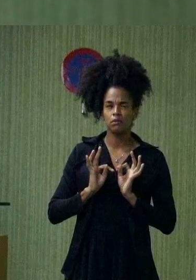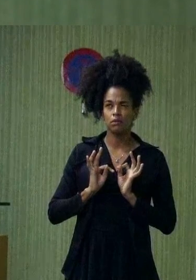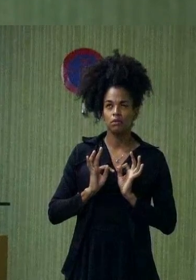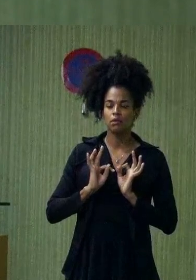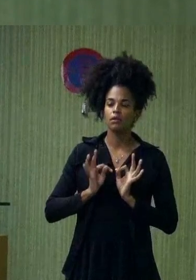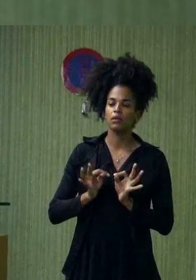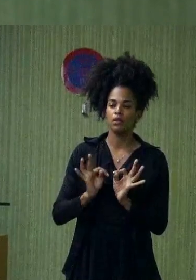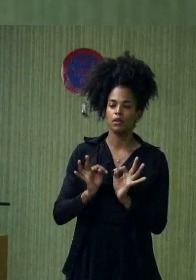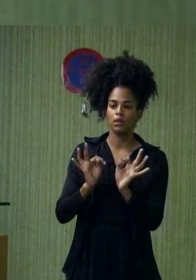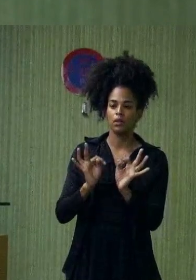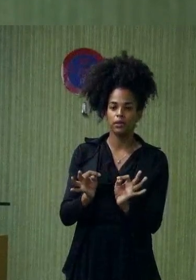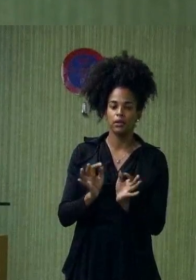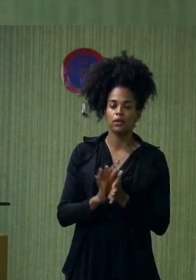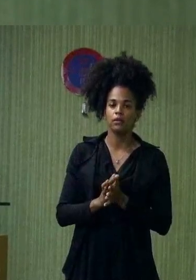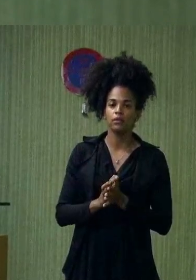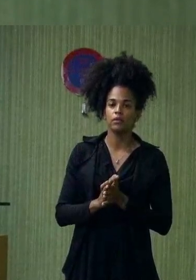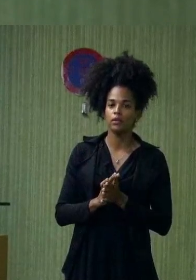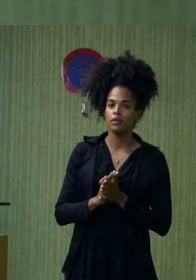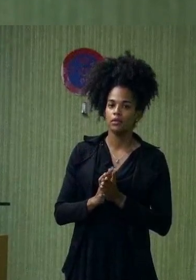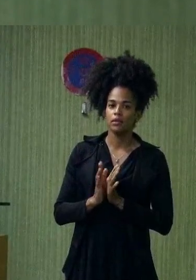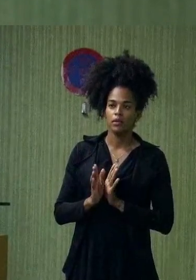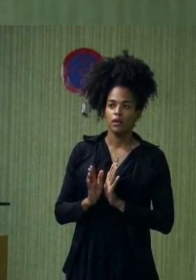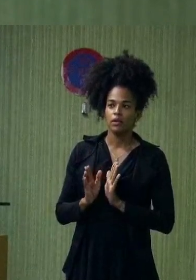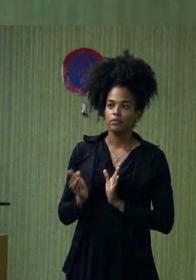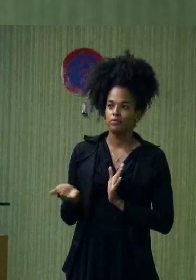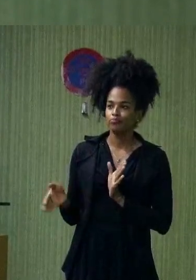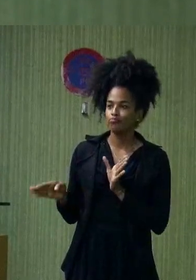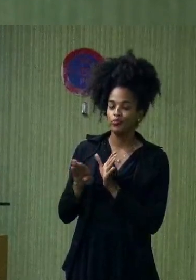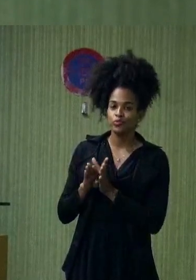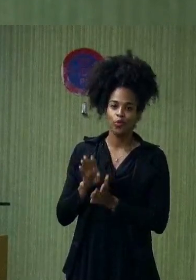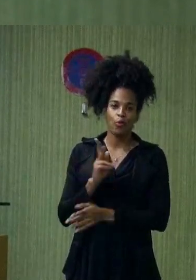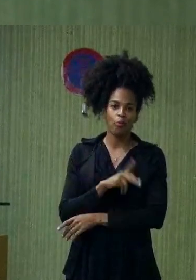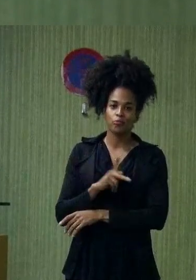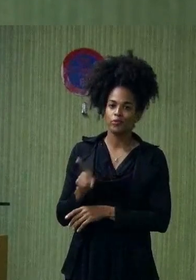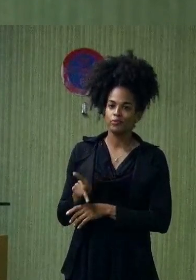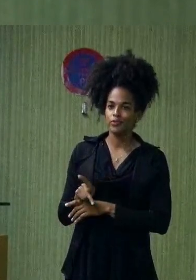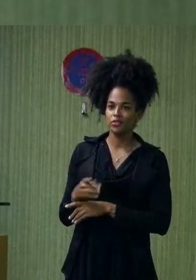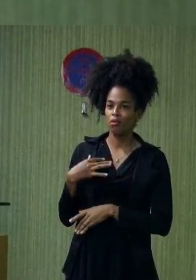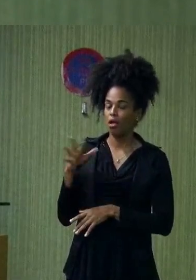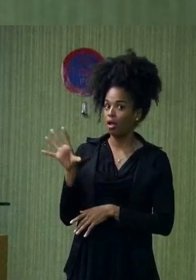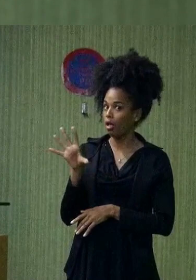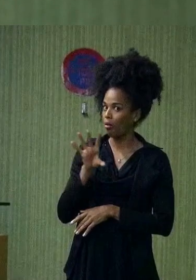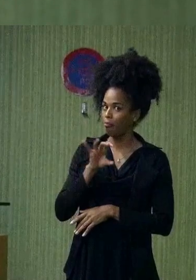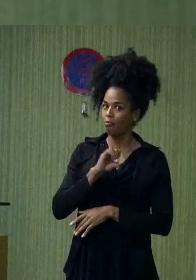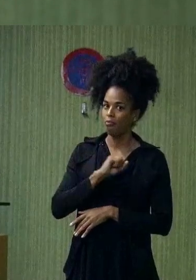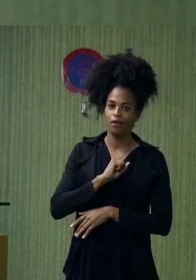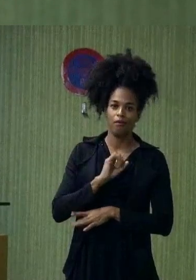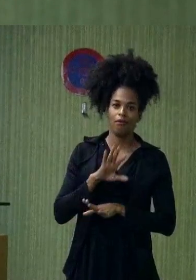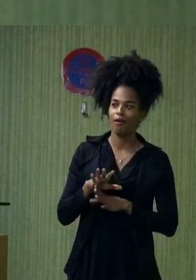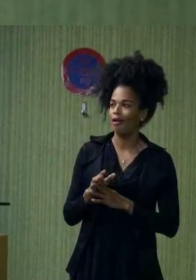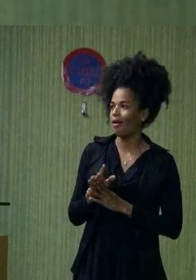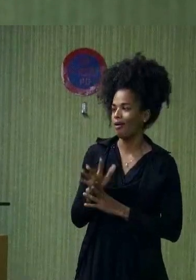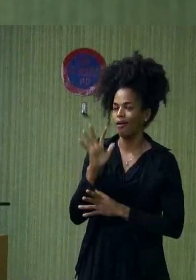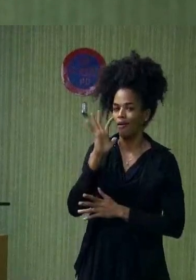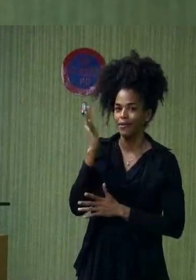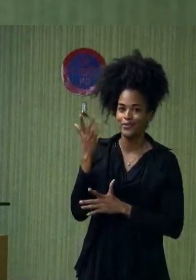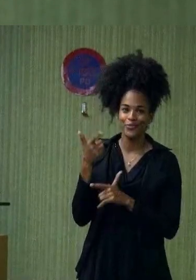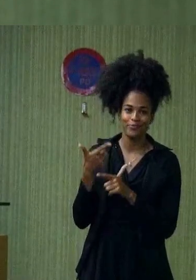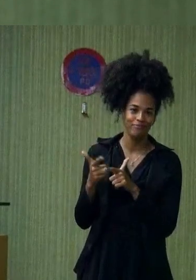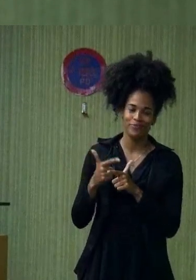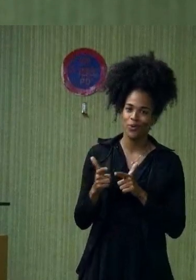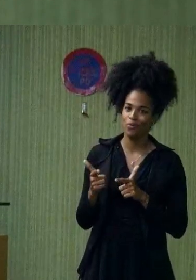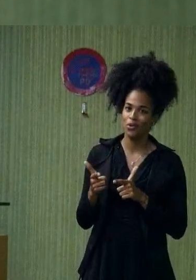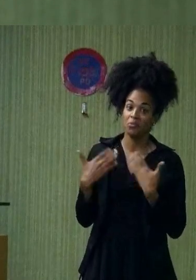professores viu eles amaram colocar starlink lá resolver o problema do Dali da internet então o